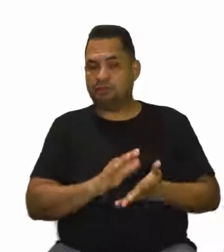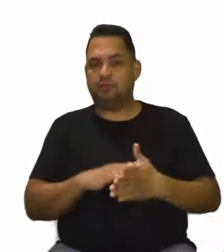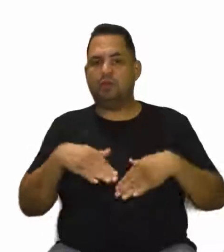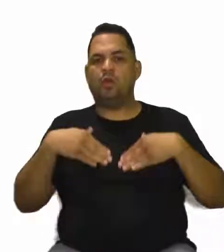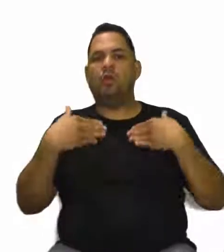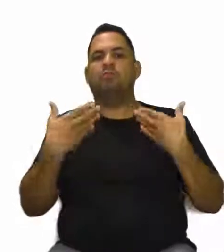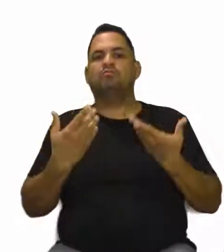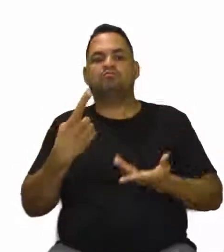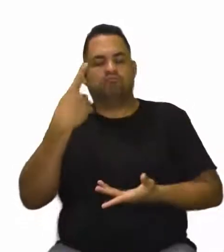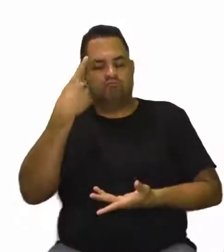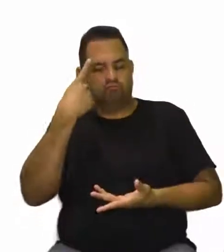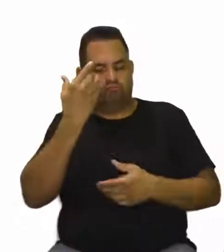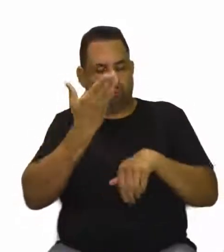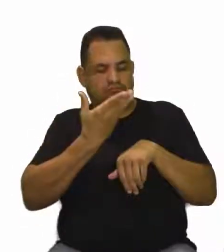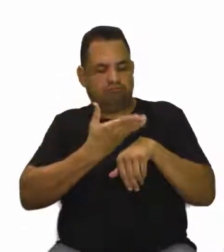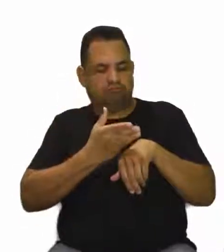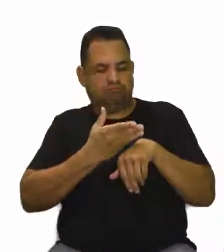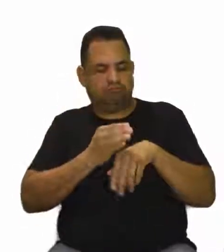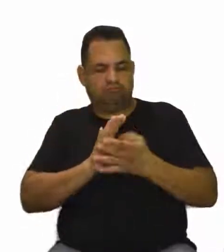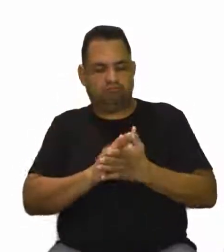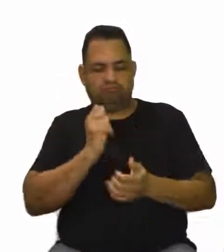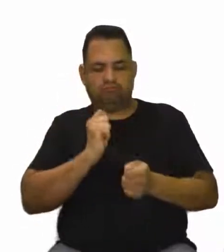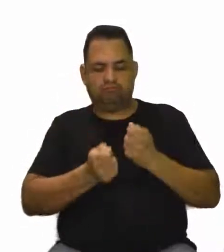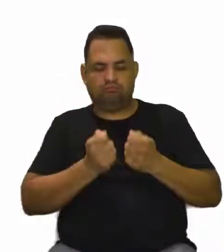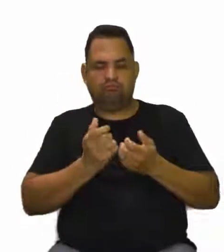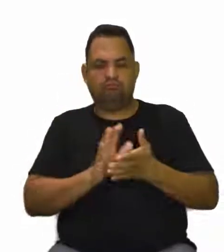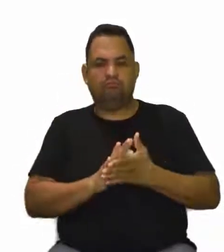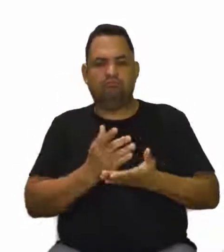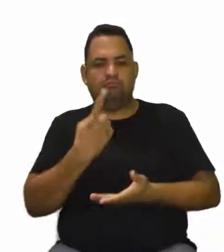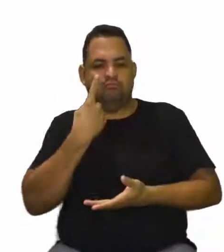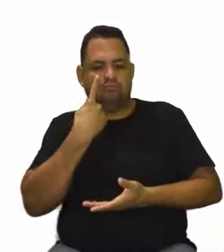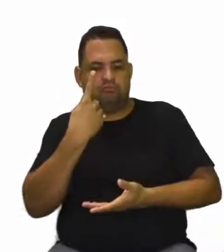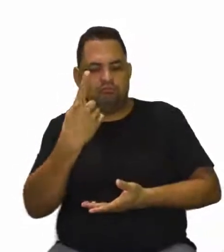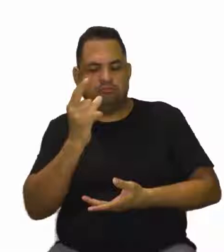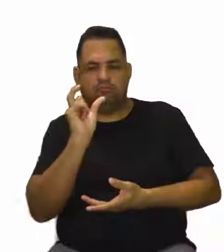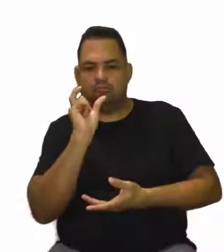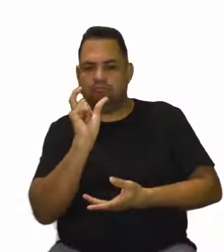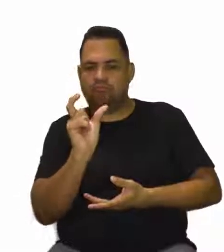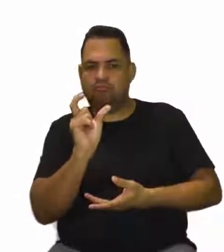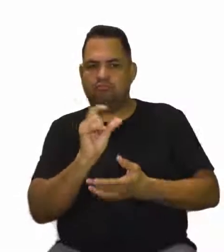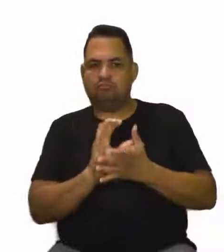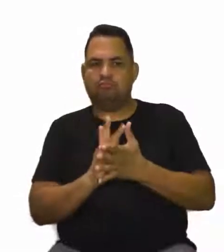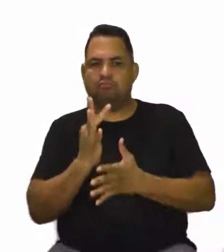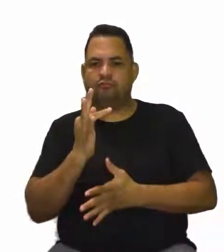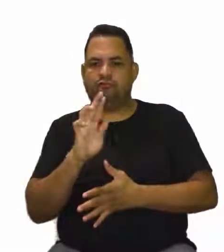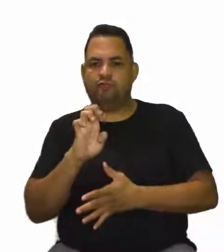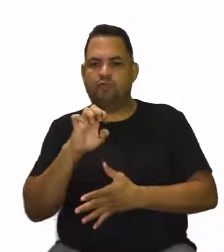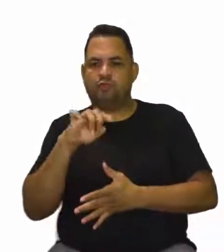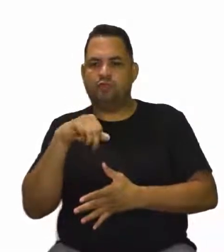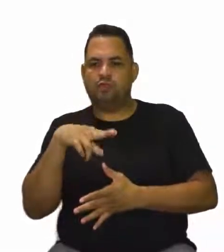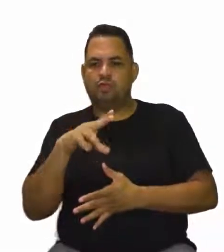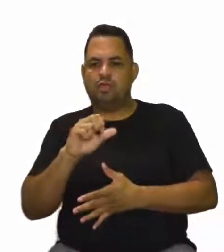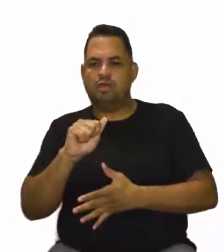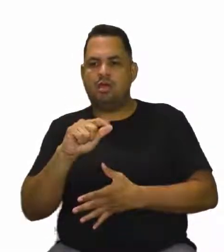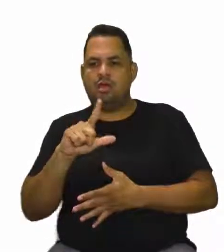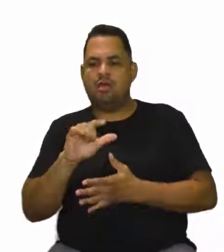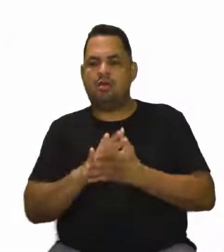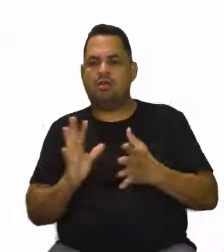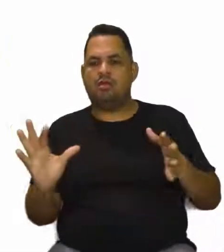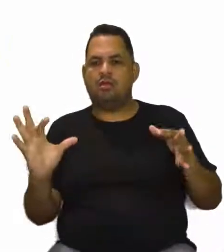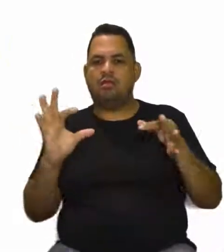Quando eu penso treinamento funcional, eu vou olhar ali na palavra funcional, ele vai